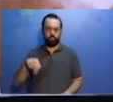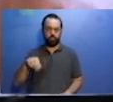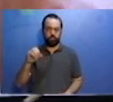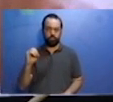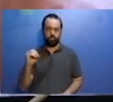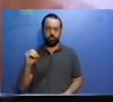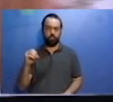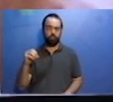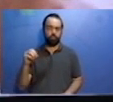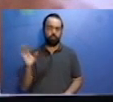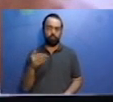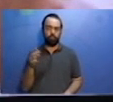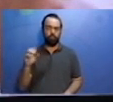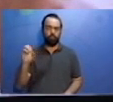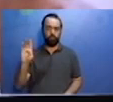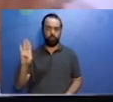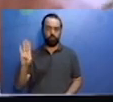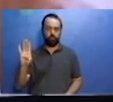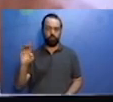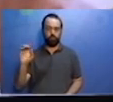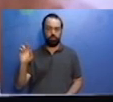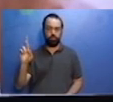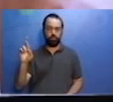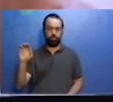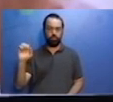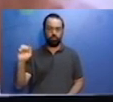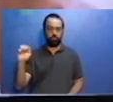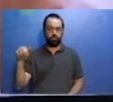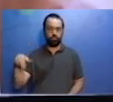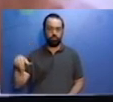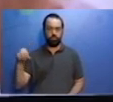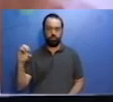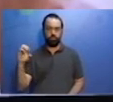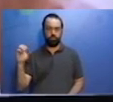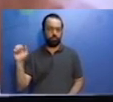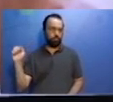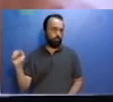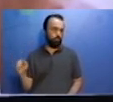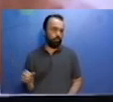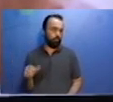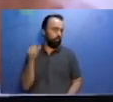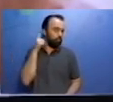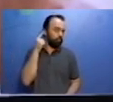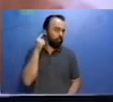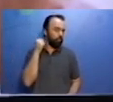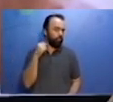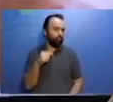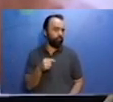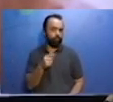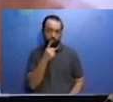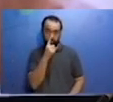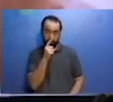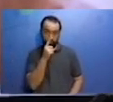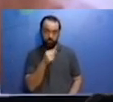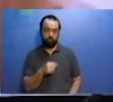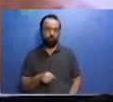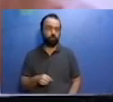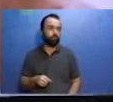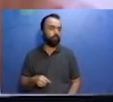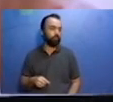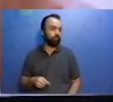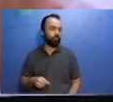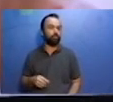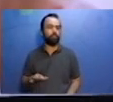pitiríase versicolor. Esse tipo de fungo ele é comum em regiões como na orelha, no nariz. Em